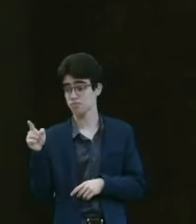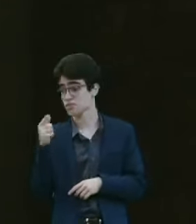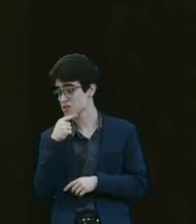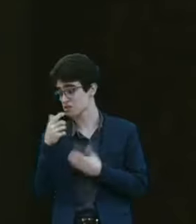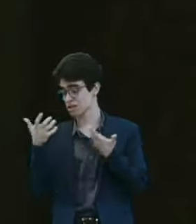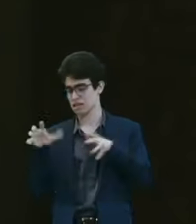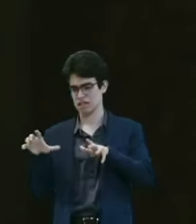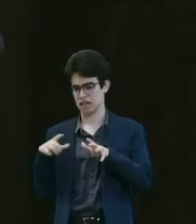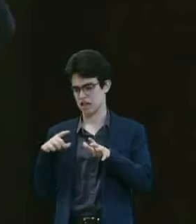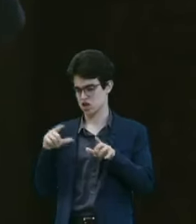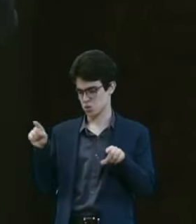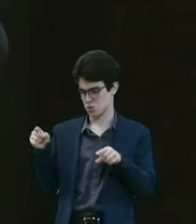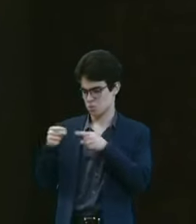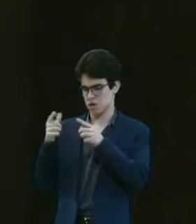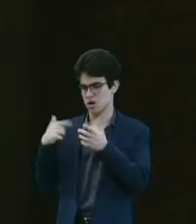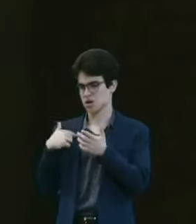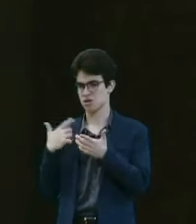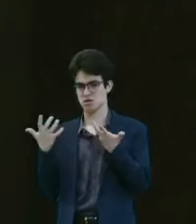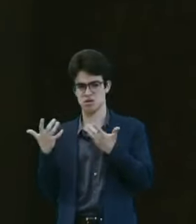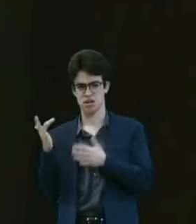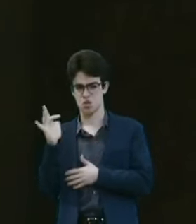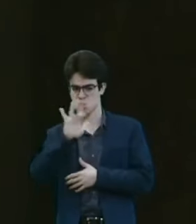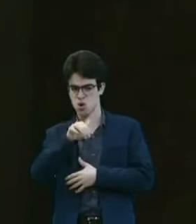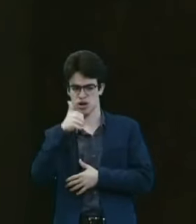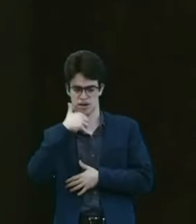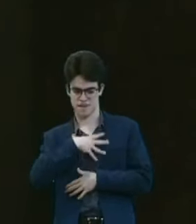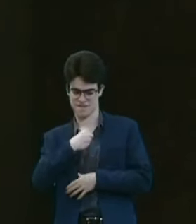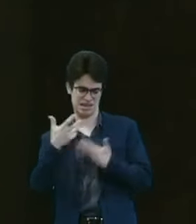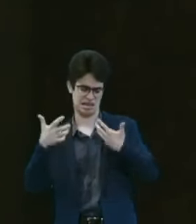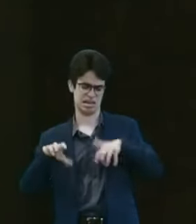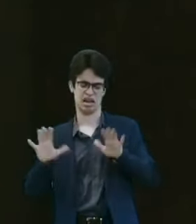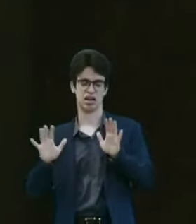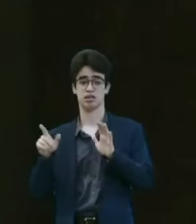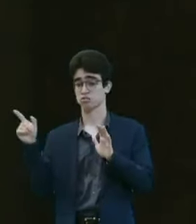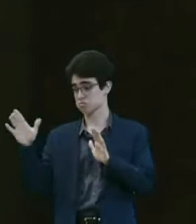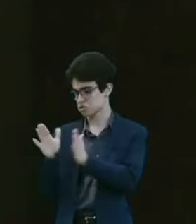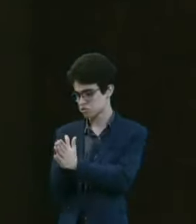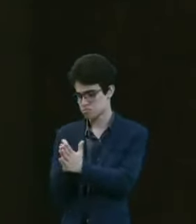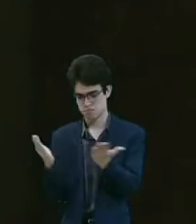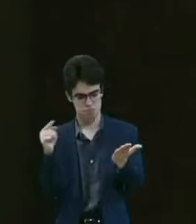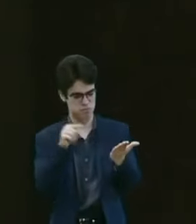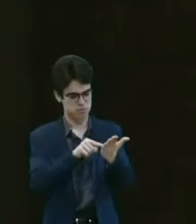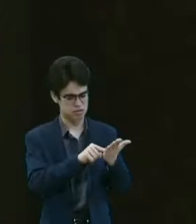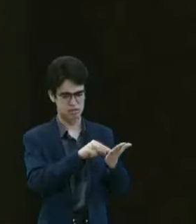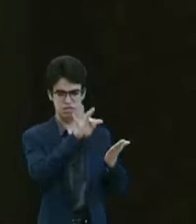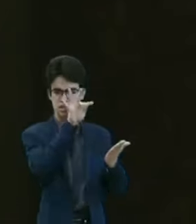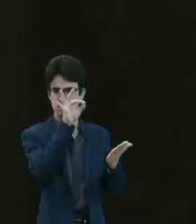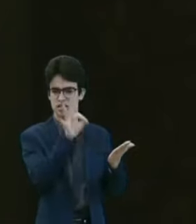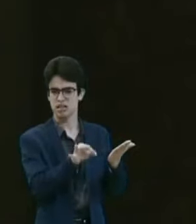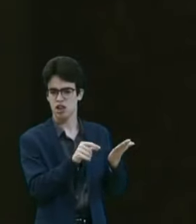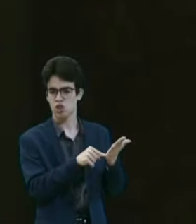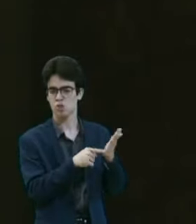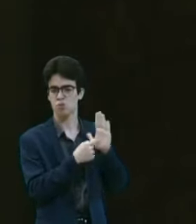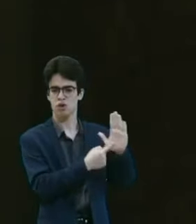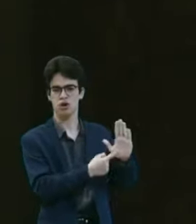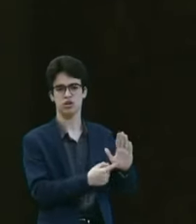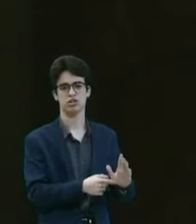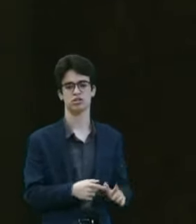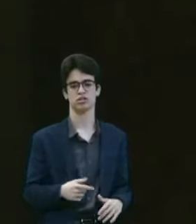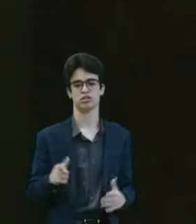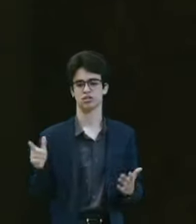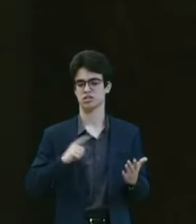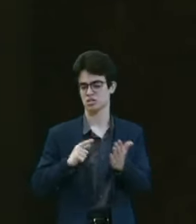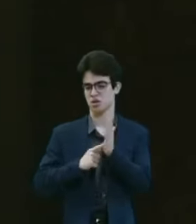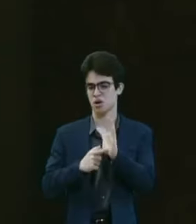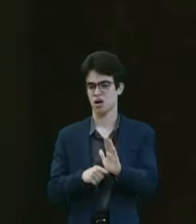a situação, ele não queria alcançar o coração da filha. Ele veio com a Bíblia aberta, no texto certo, selecionado